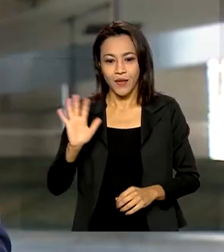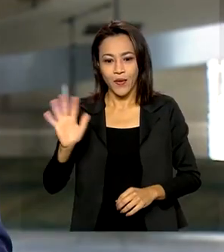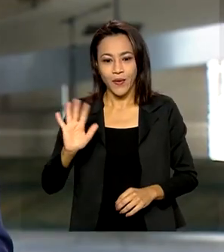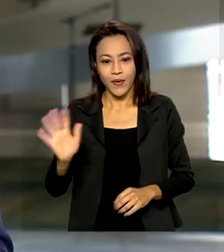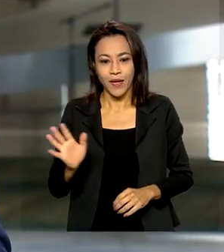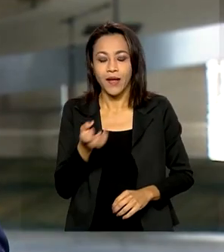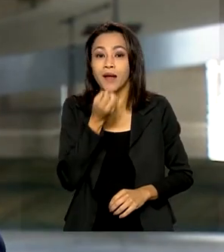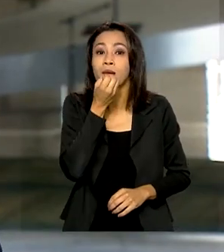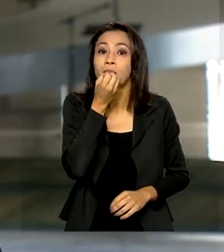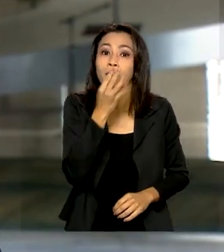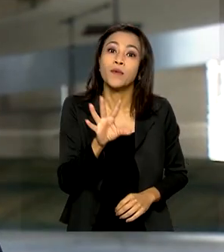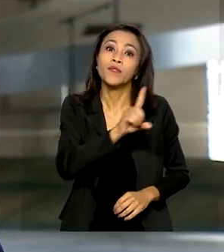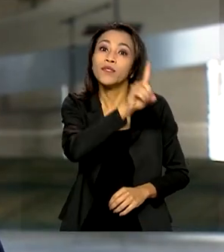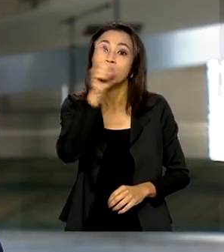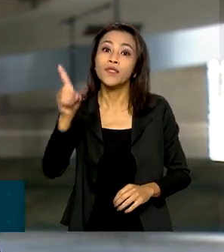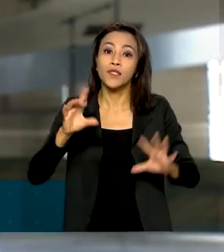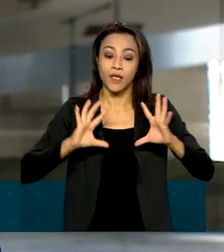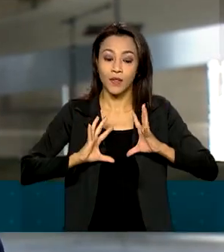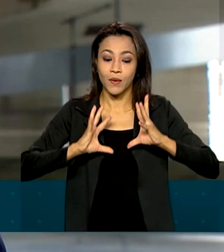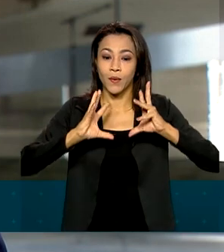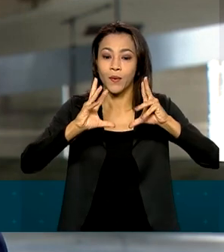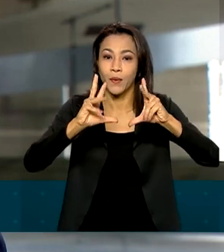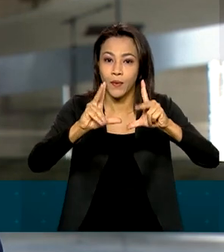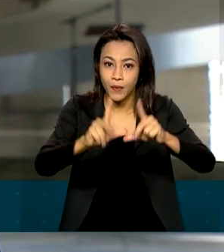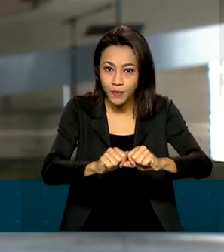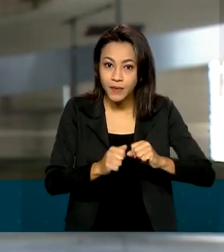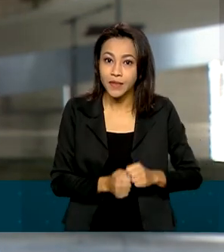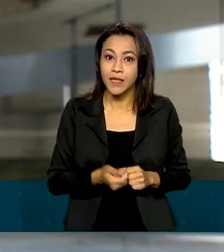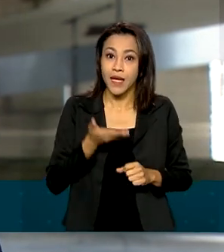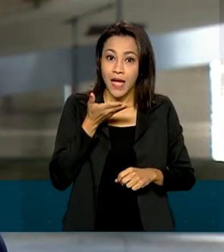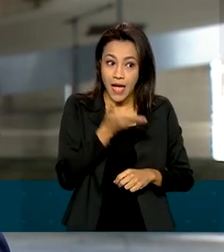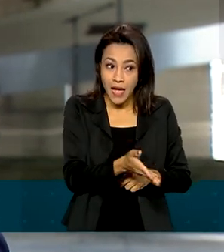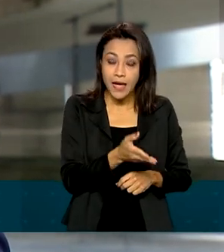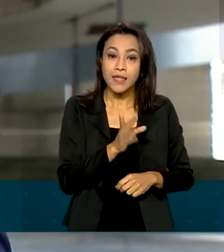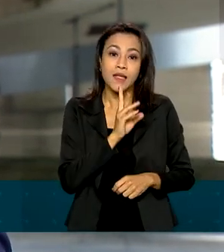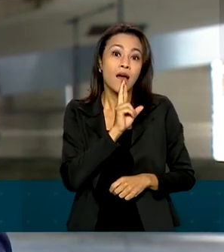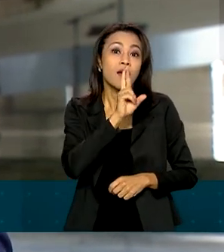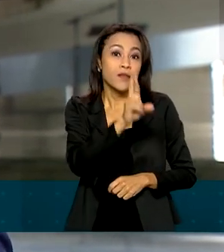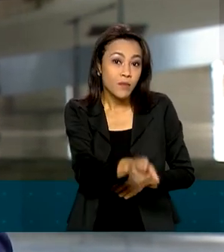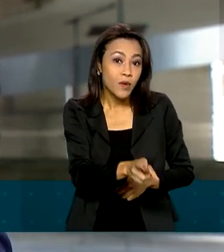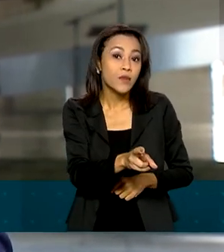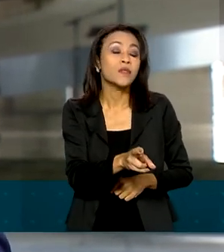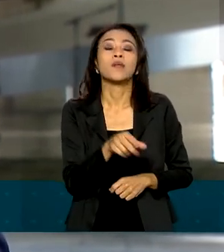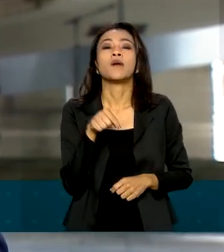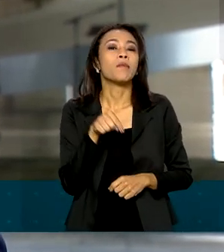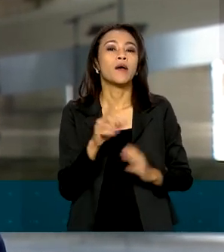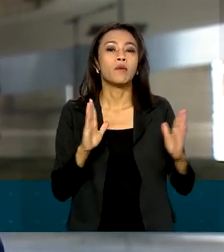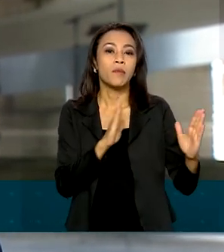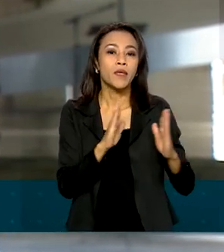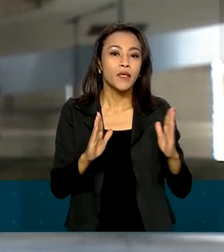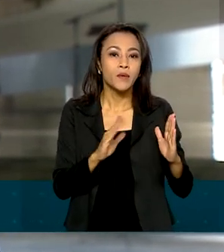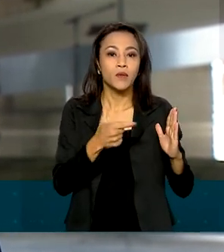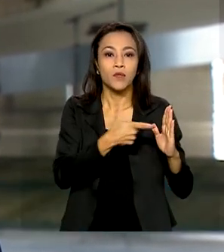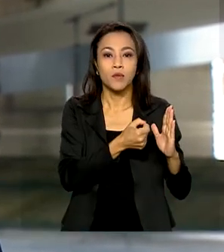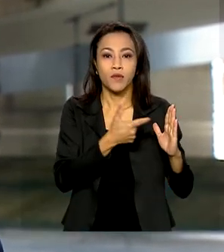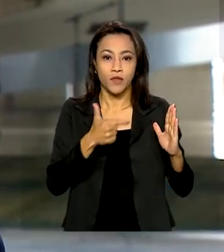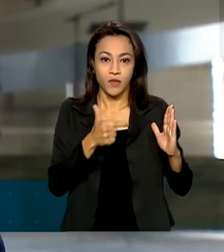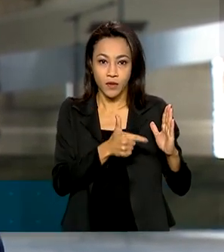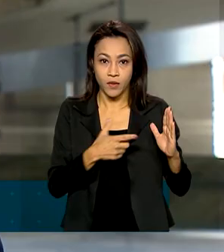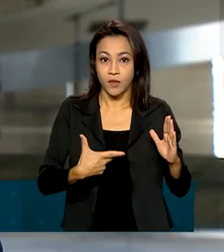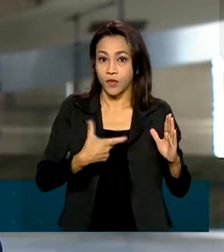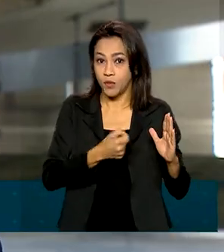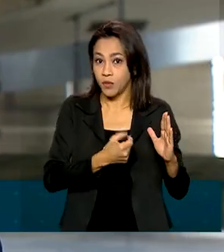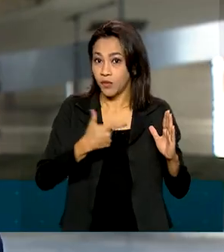Bom dia para você e bom dia a todos. É isso mesmo. Esse resultado projetado para a safra 2022-2023,